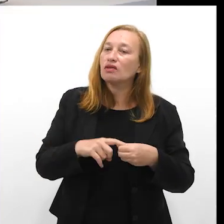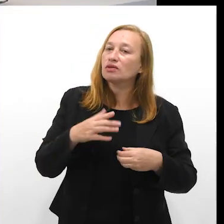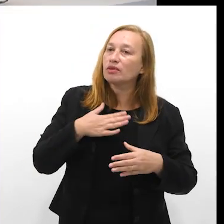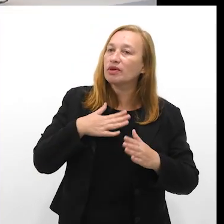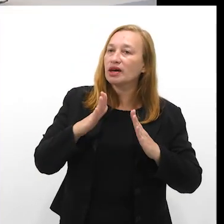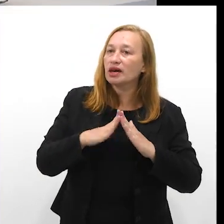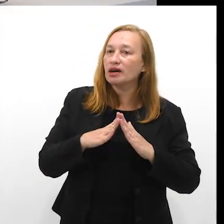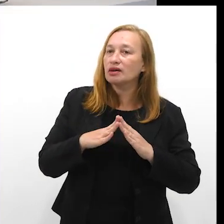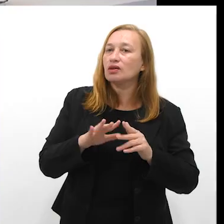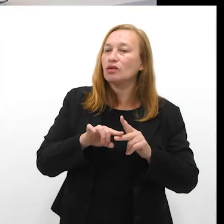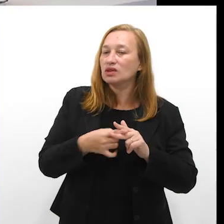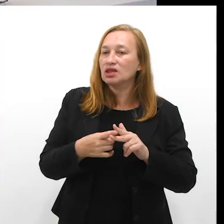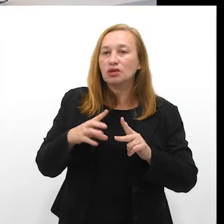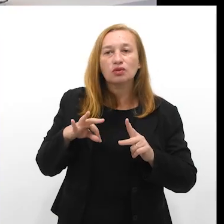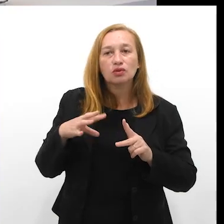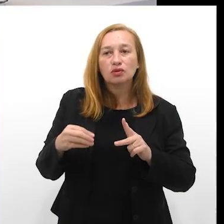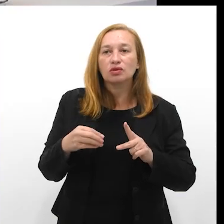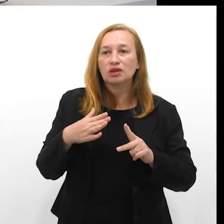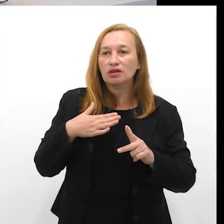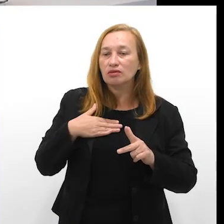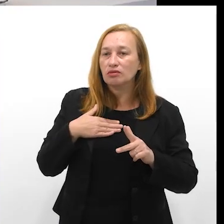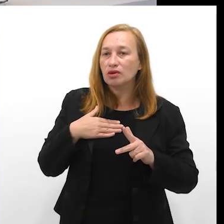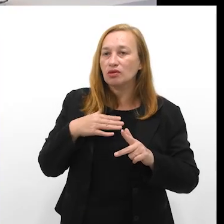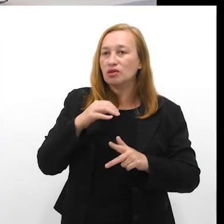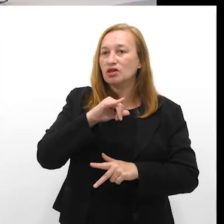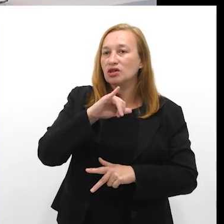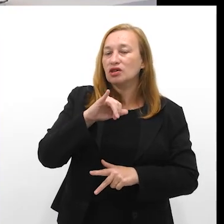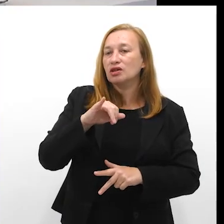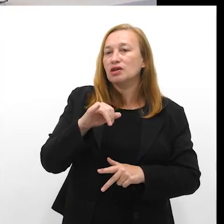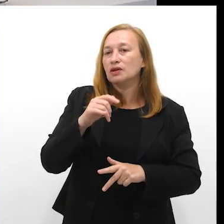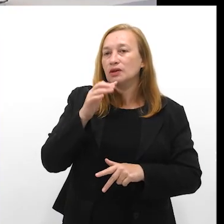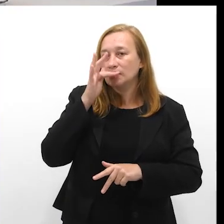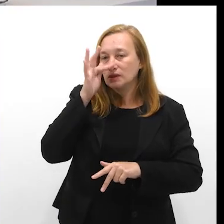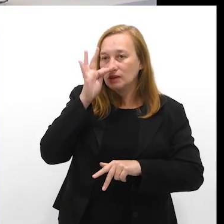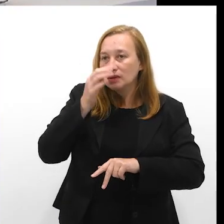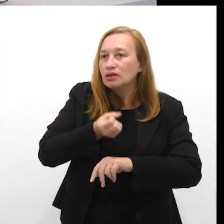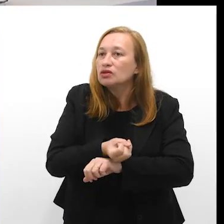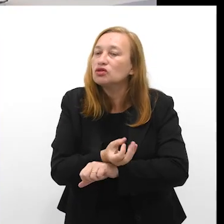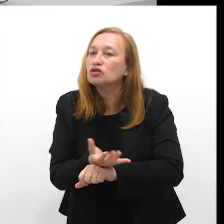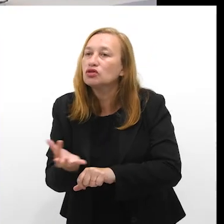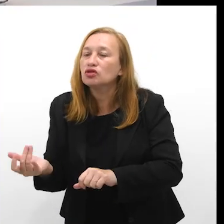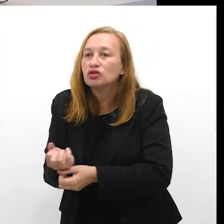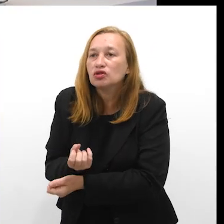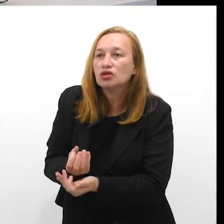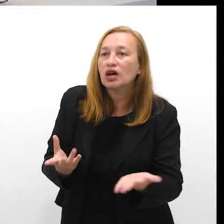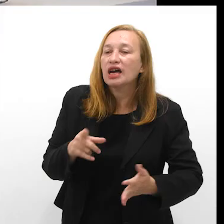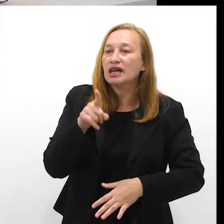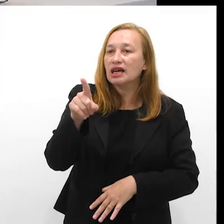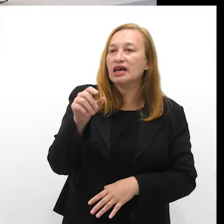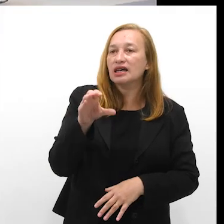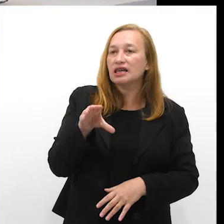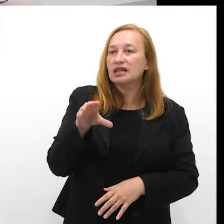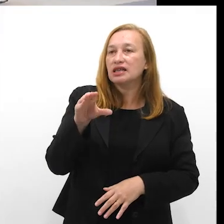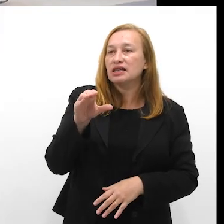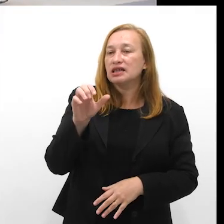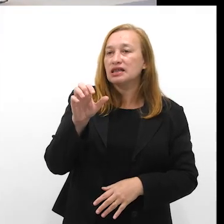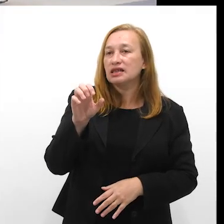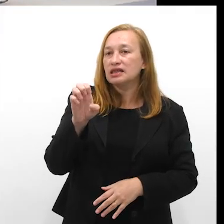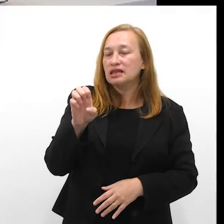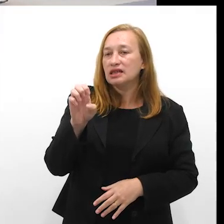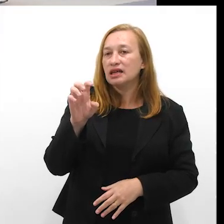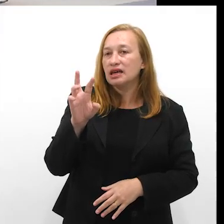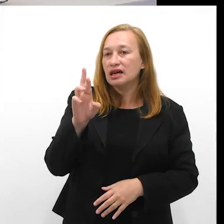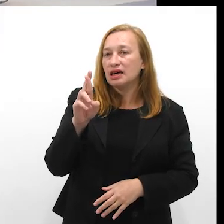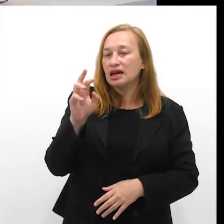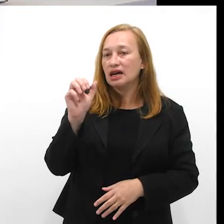Então, assim, ela volta para minha casa e eu restauro. Tá no meu jardim agora ela. Essa já é uma peça de cerâmica,